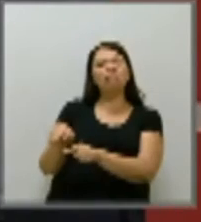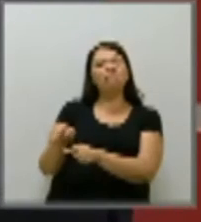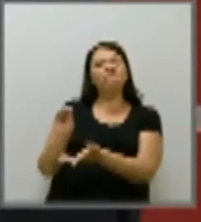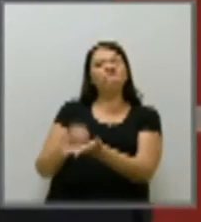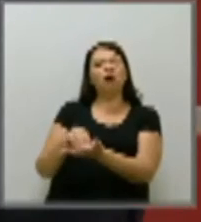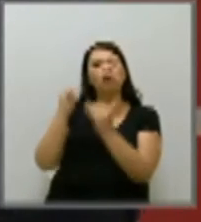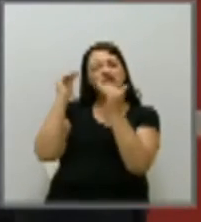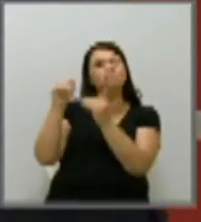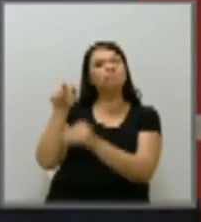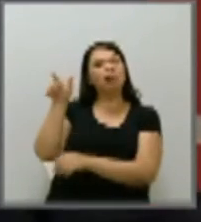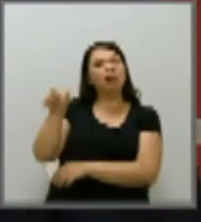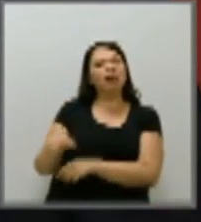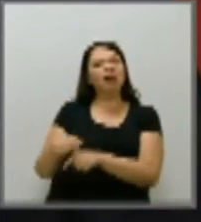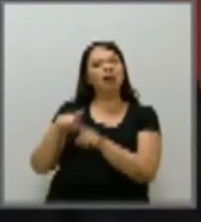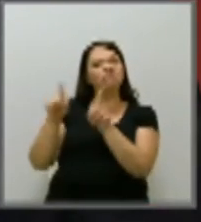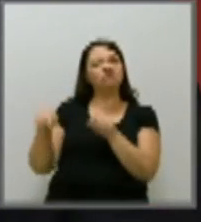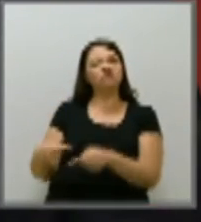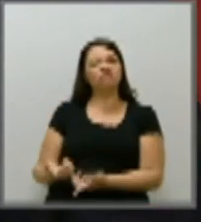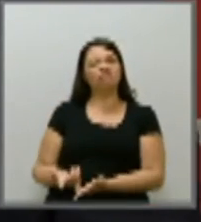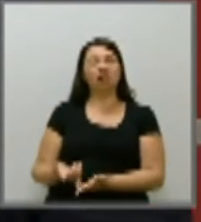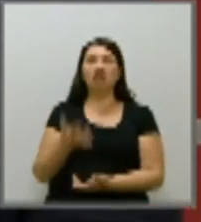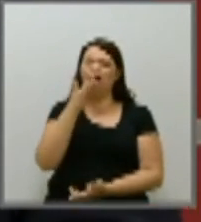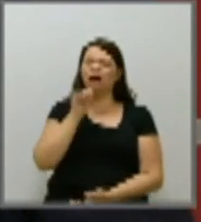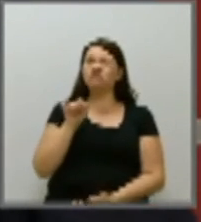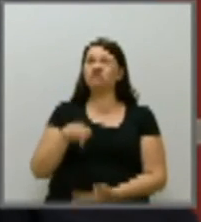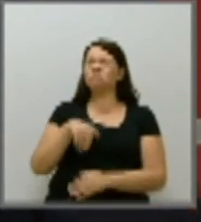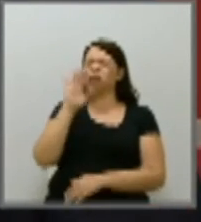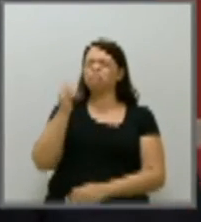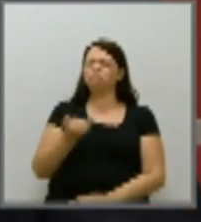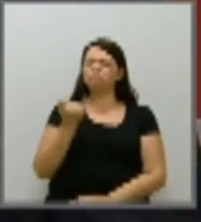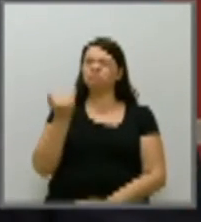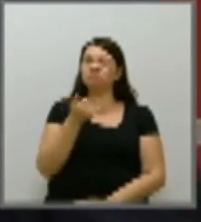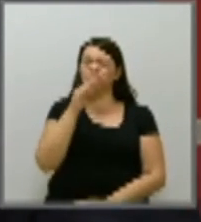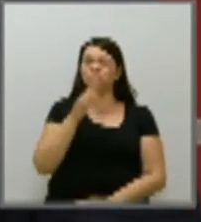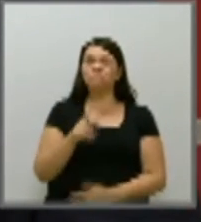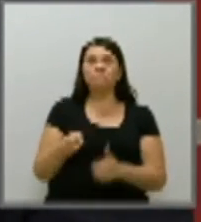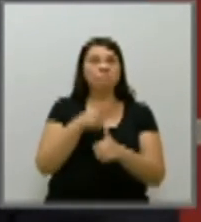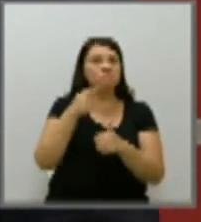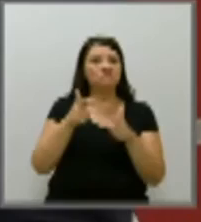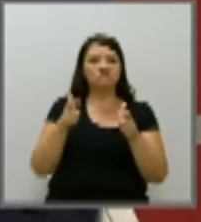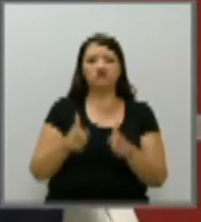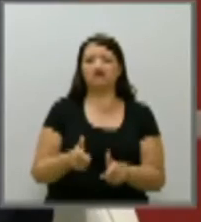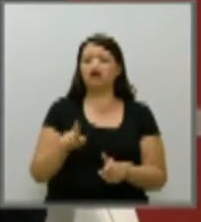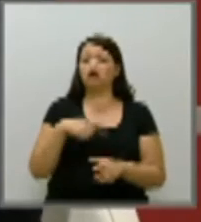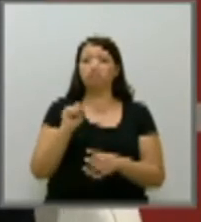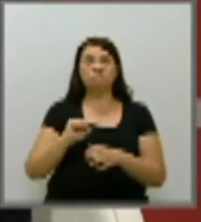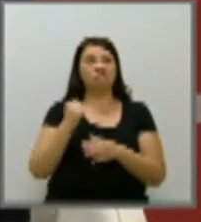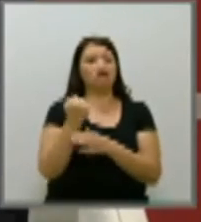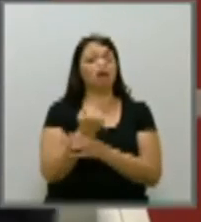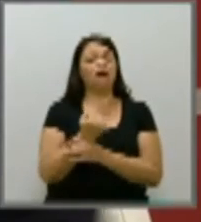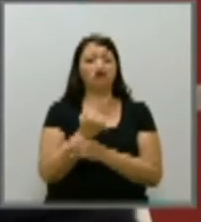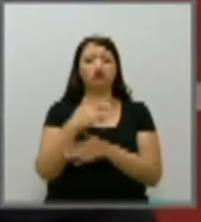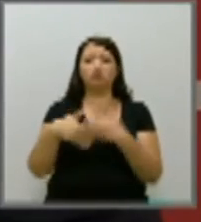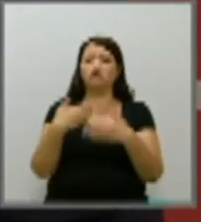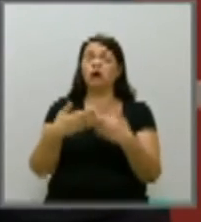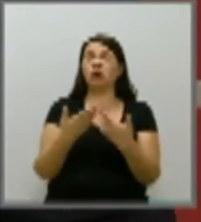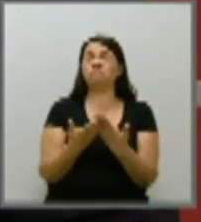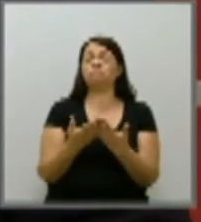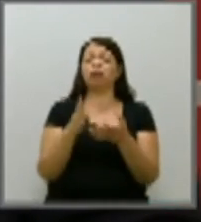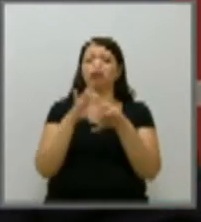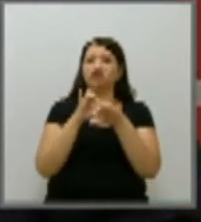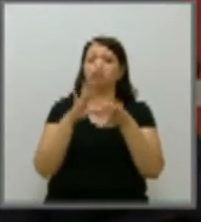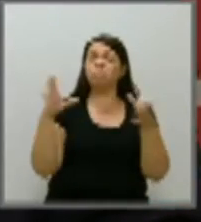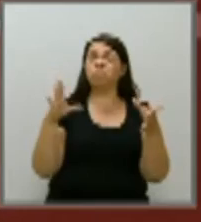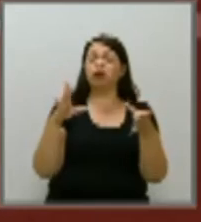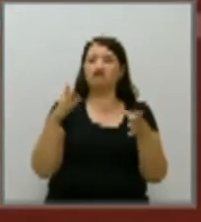isso tem afetado de forma muito significativa, sabe? Eu acho que, primeiro de tudo, é isso. A gente precisa garantir um processo mais democrático e participativo de respeito